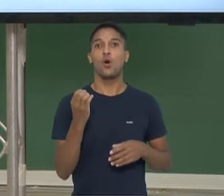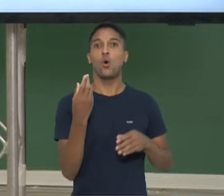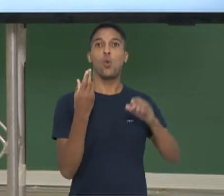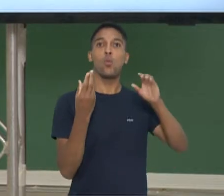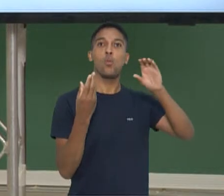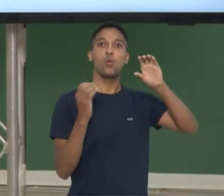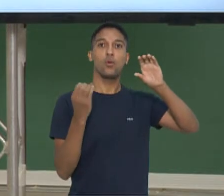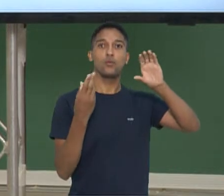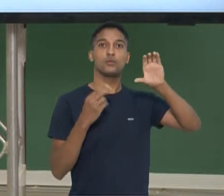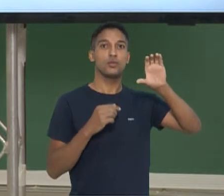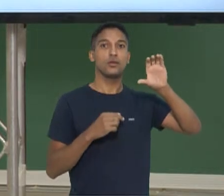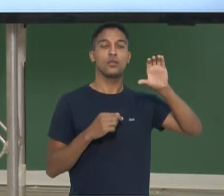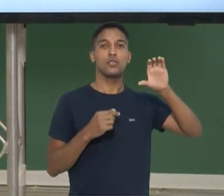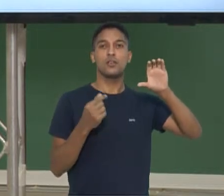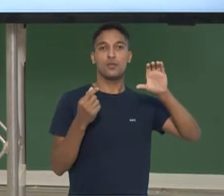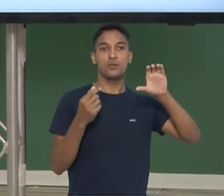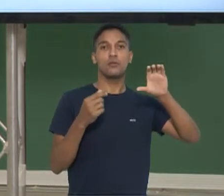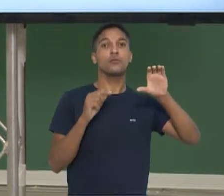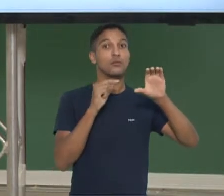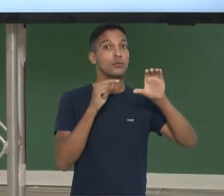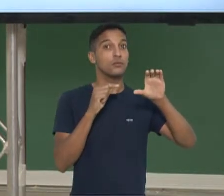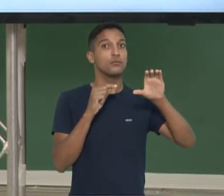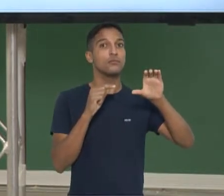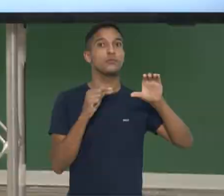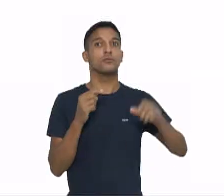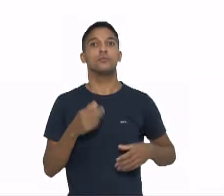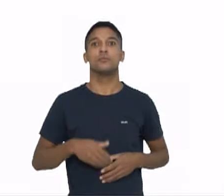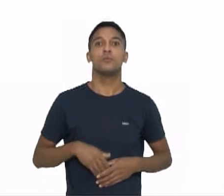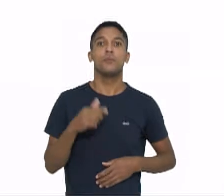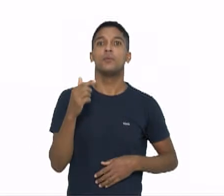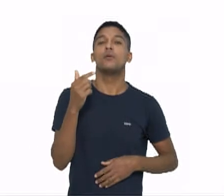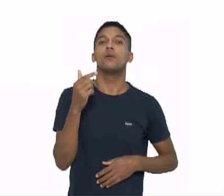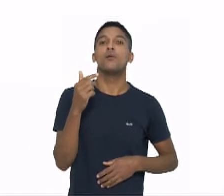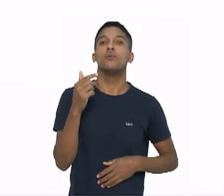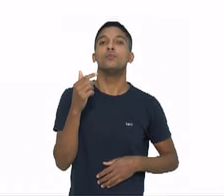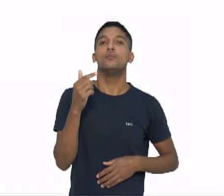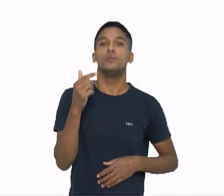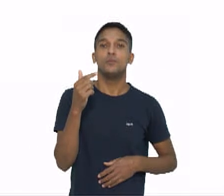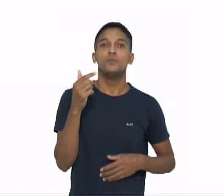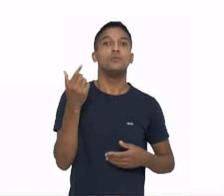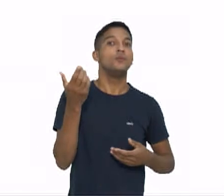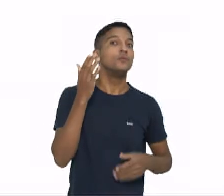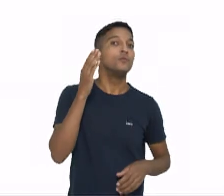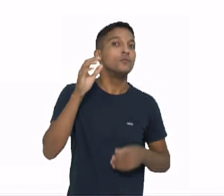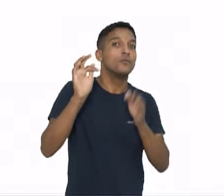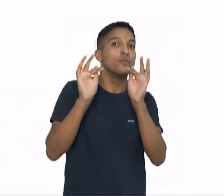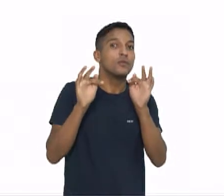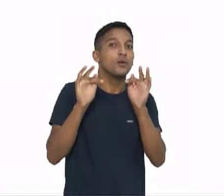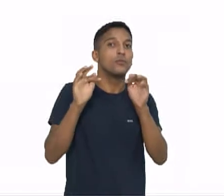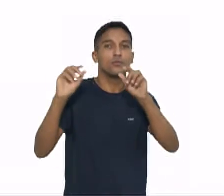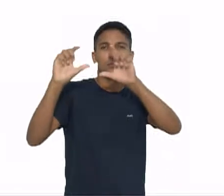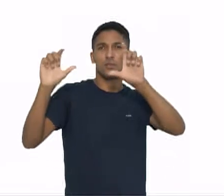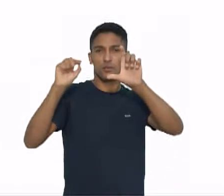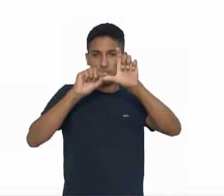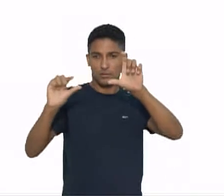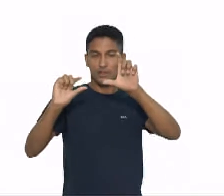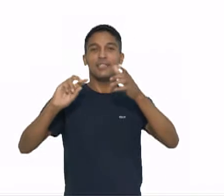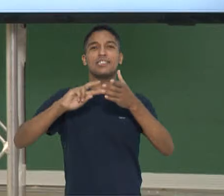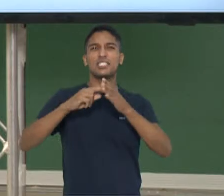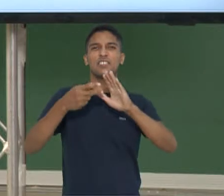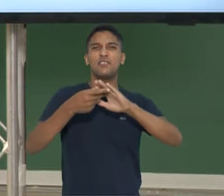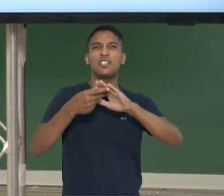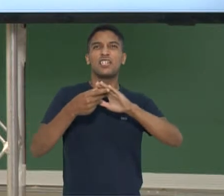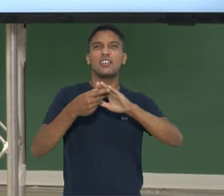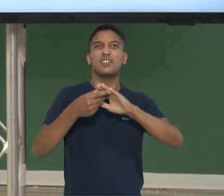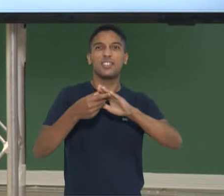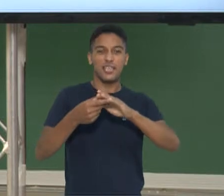valor inestimável? Lá no finalzinho do texto, ele fala assim: sepan que se lleva um pedaço de mim. Quando a gente fala isso,